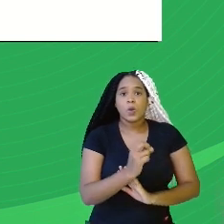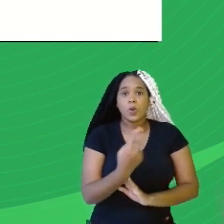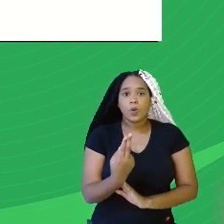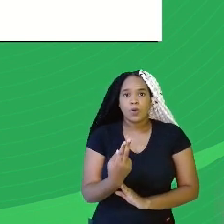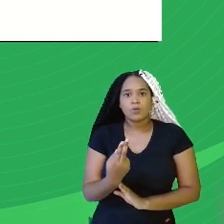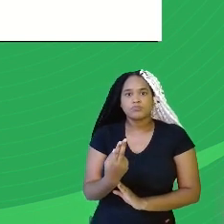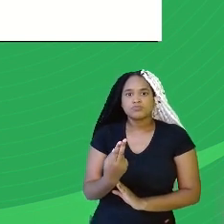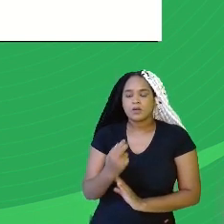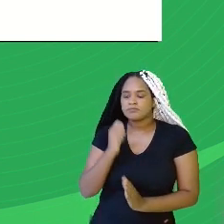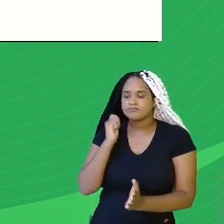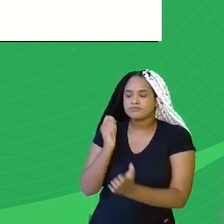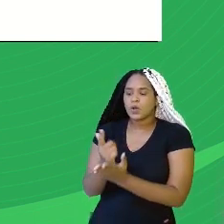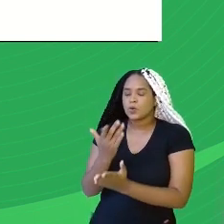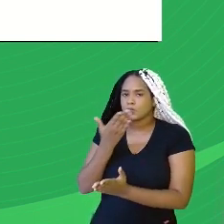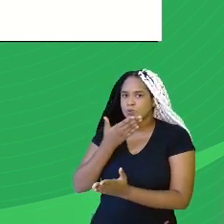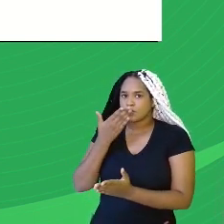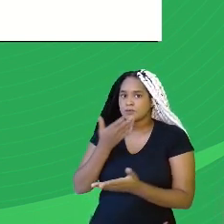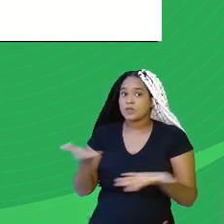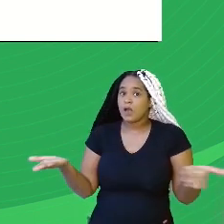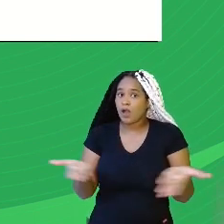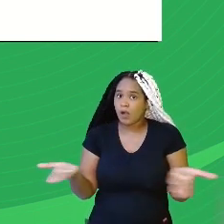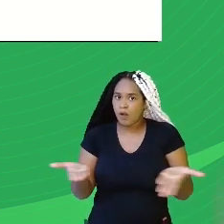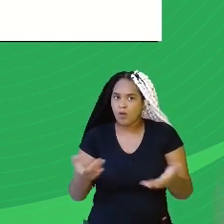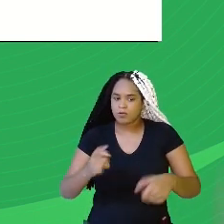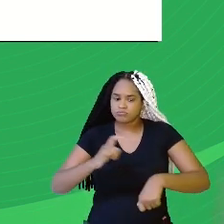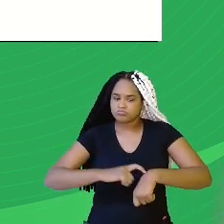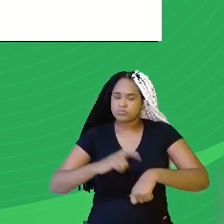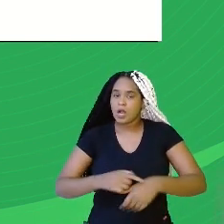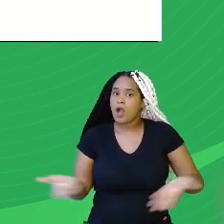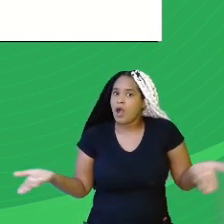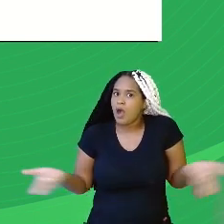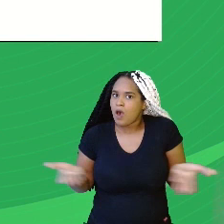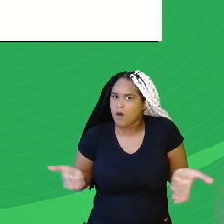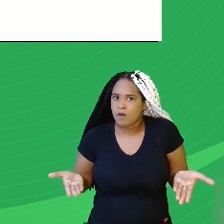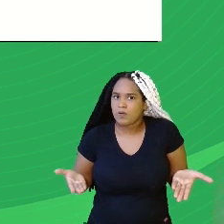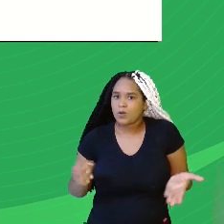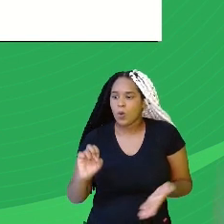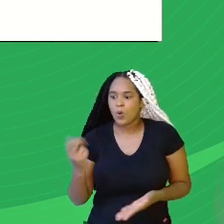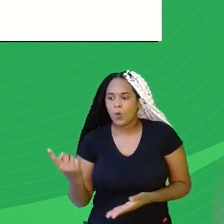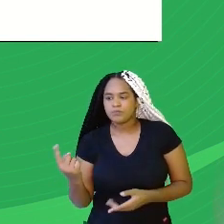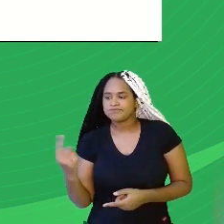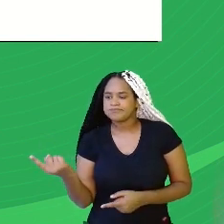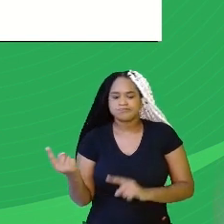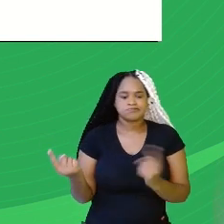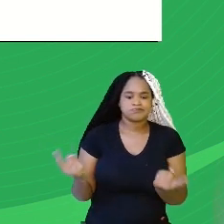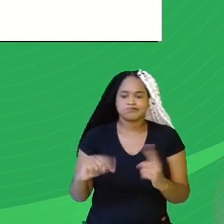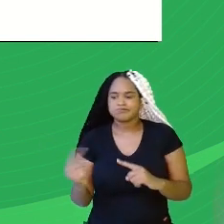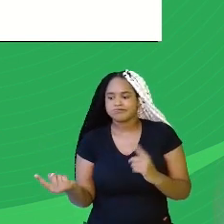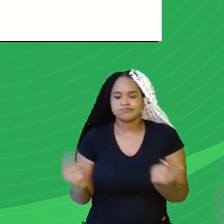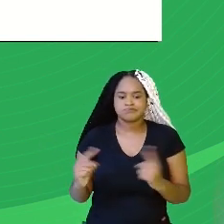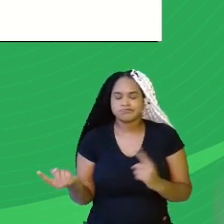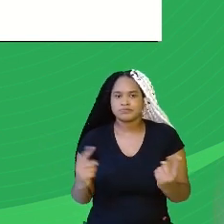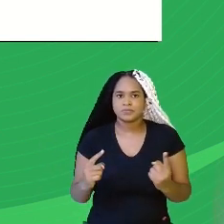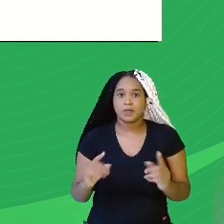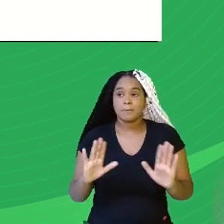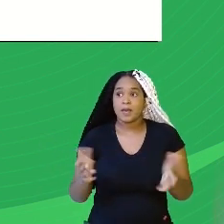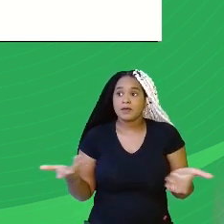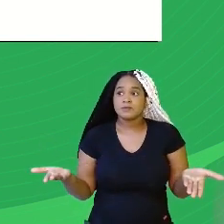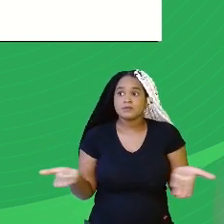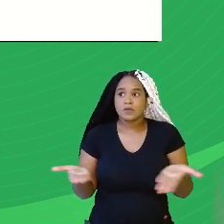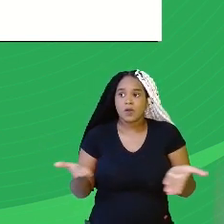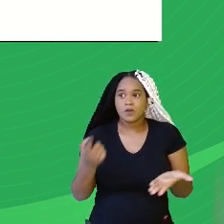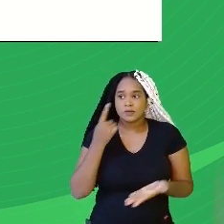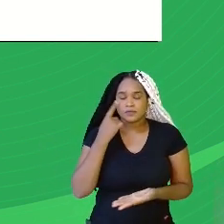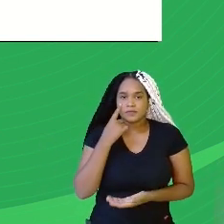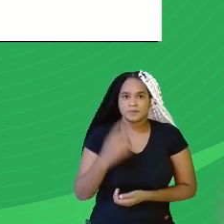não guardo dinheiro. Agora, presente, ou eu faço isso ou eu faço aquilo. No meu segundo exemplo, eu mudei. Eu peguei